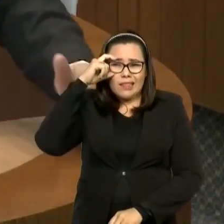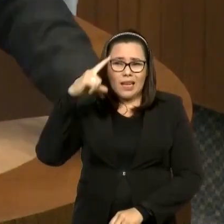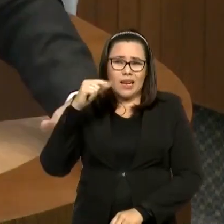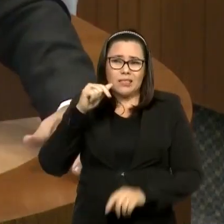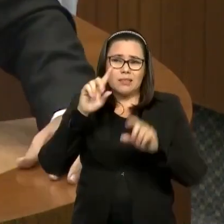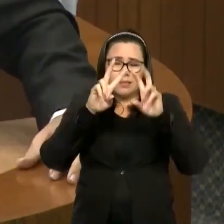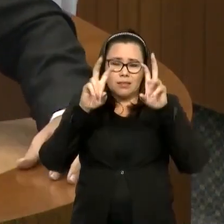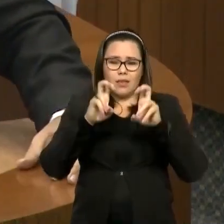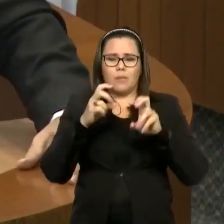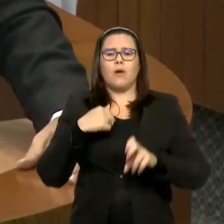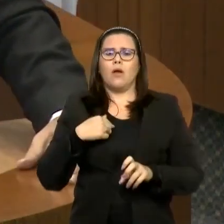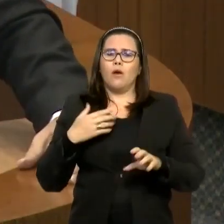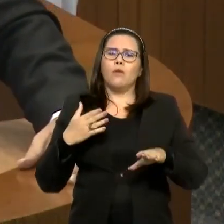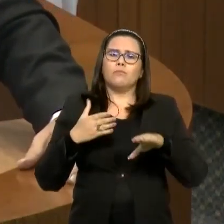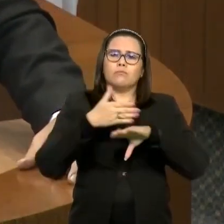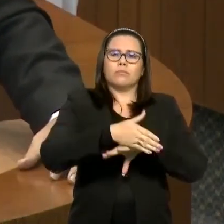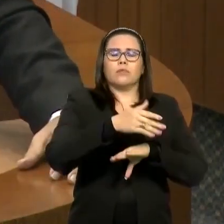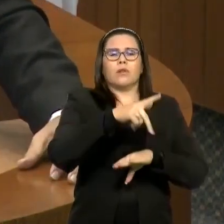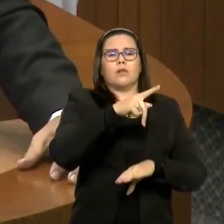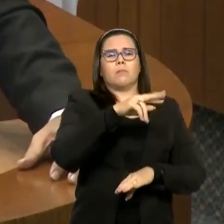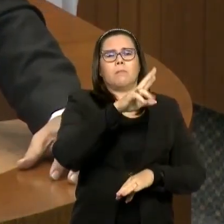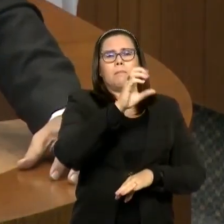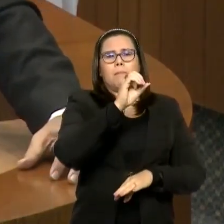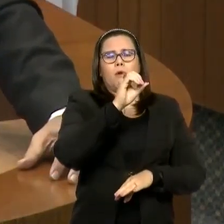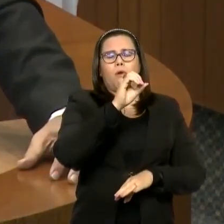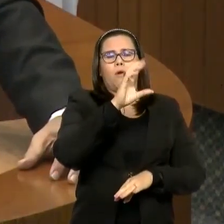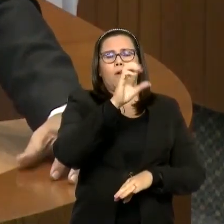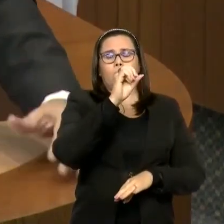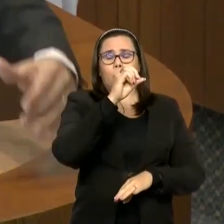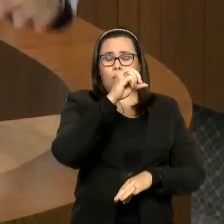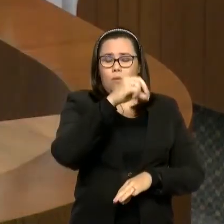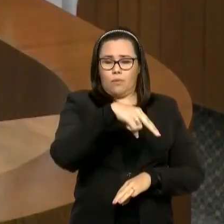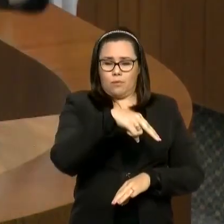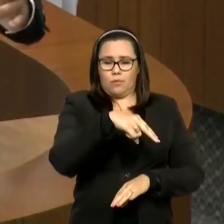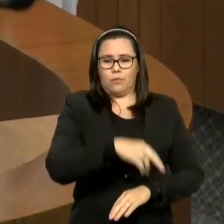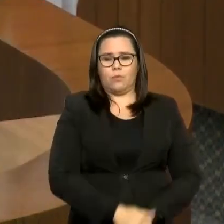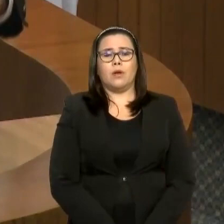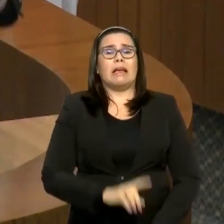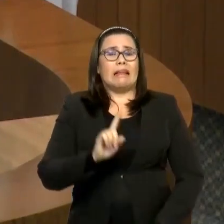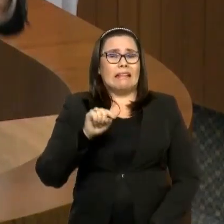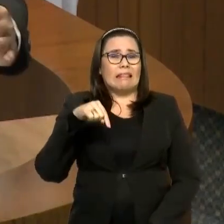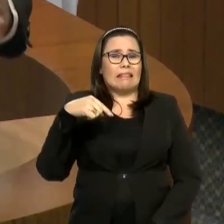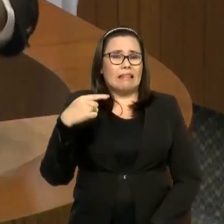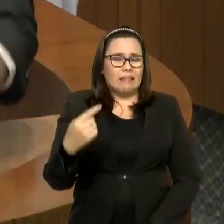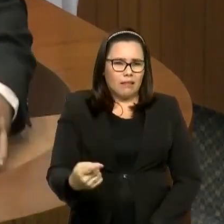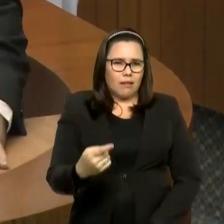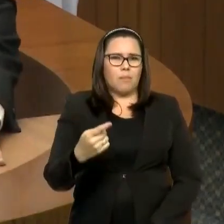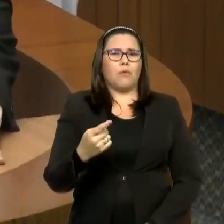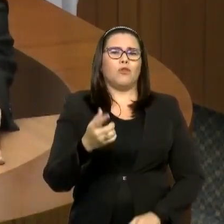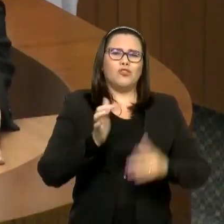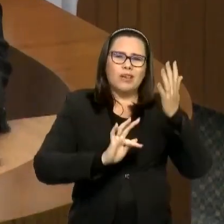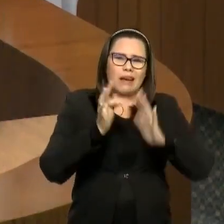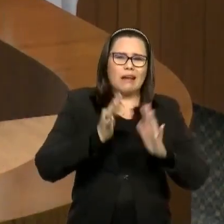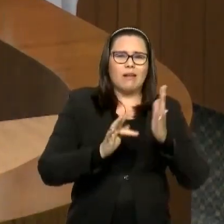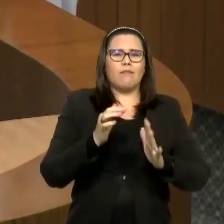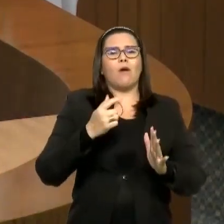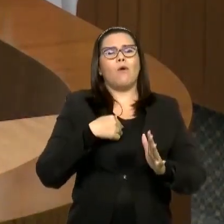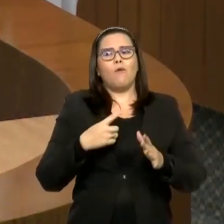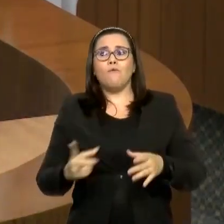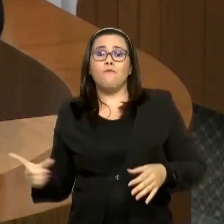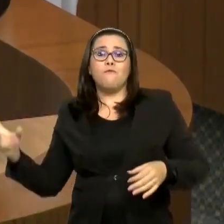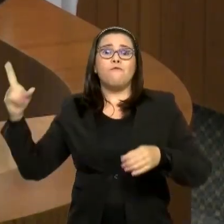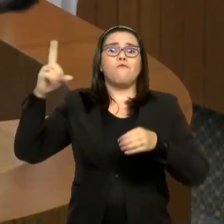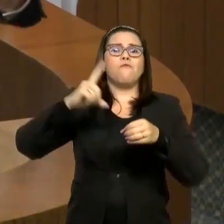PROCON, iremos receber o PROCON aqui logo após o feriado, já iremos sentar com a Procuradoria-Geral de Justiça.